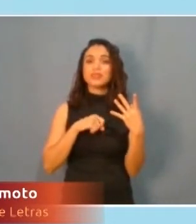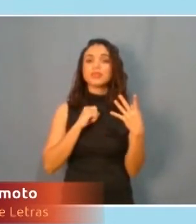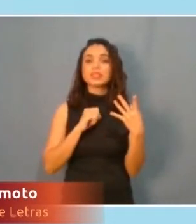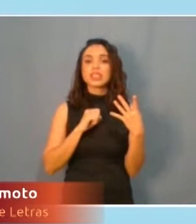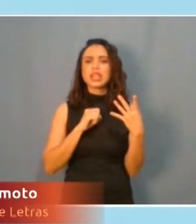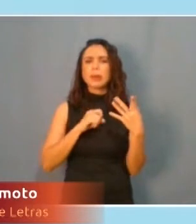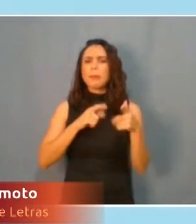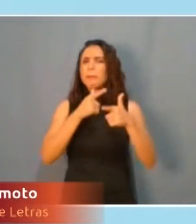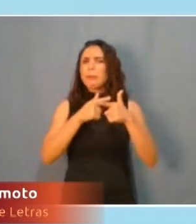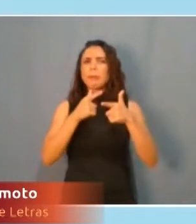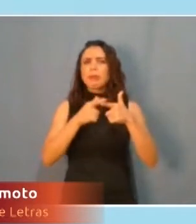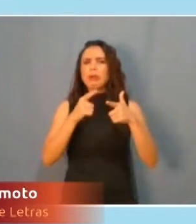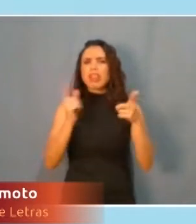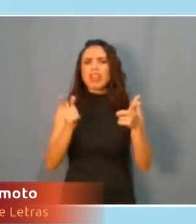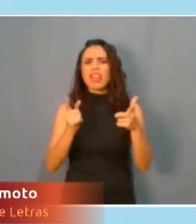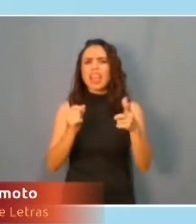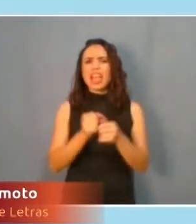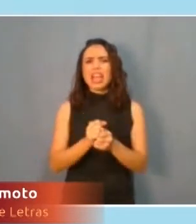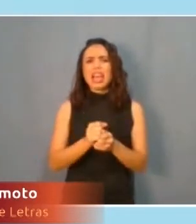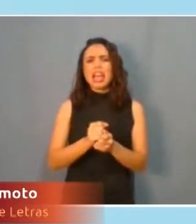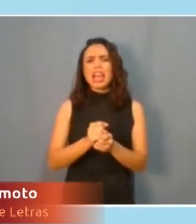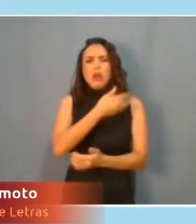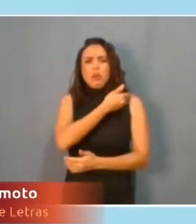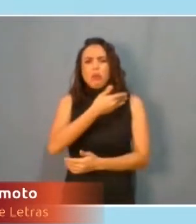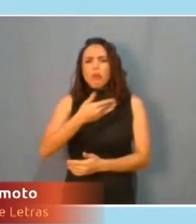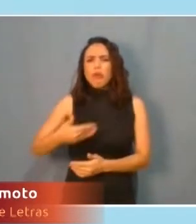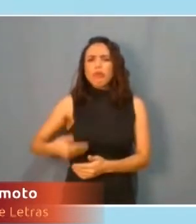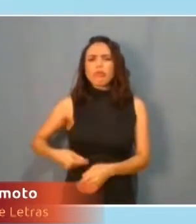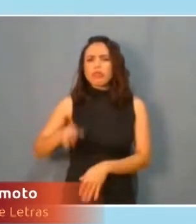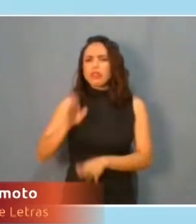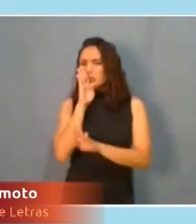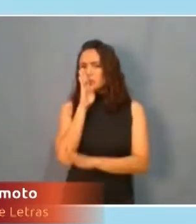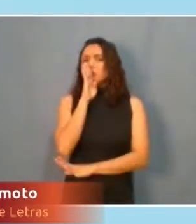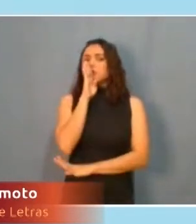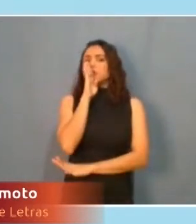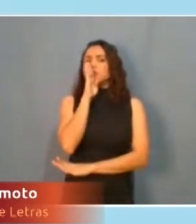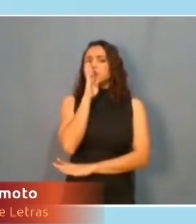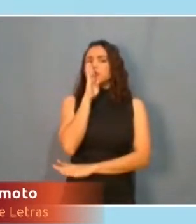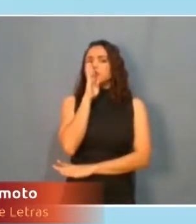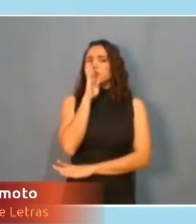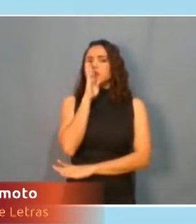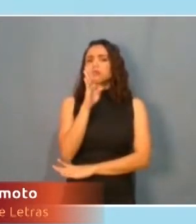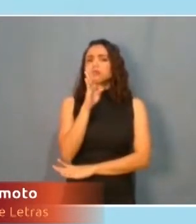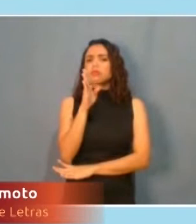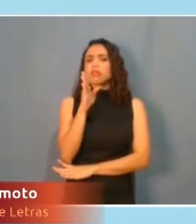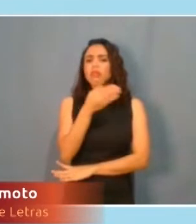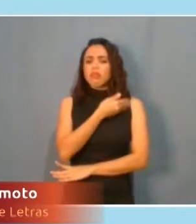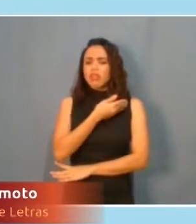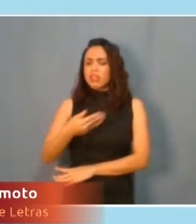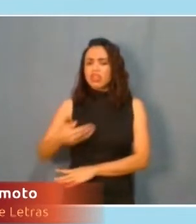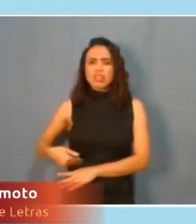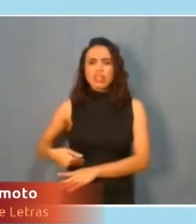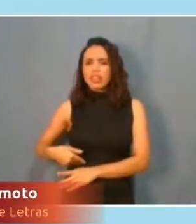é a ausência do Estado. O Estado tinha construído um conjunto de políticas de enfrentamento da fome, que a